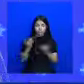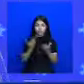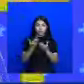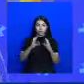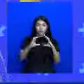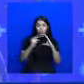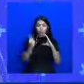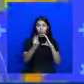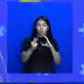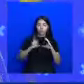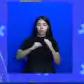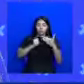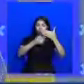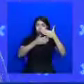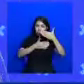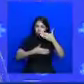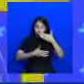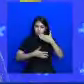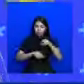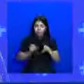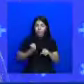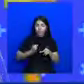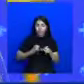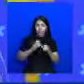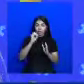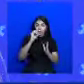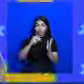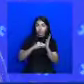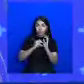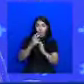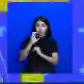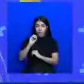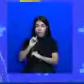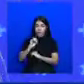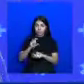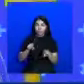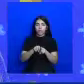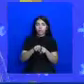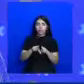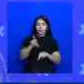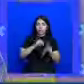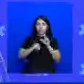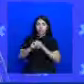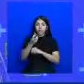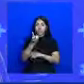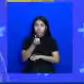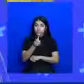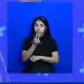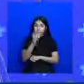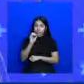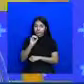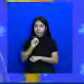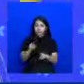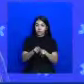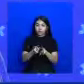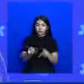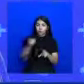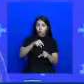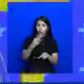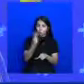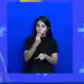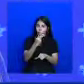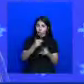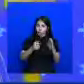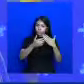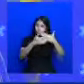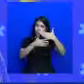O nosso globo número 1 está com suporte carregado com bolas numeradas de 0 a 50 e dele sortearemos 6 dezenas. E o globo número 2